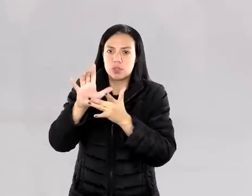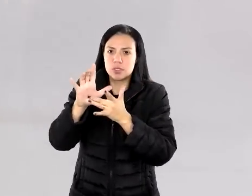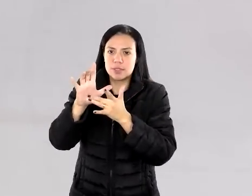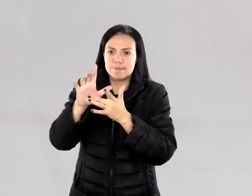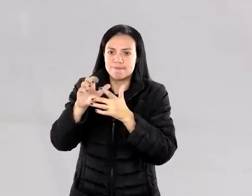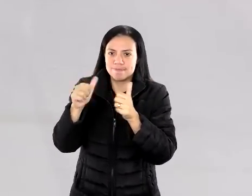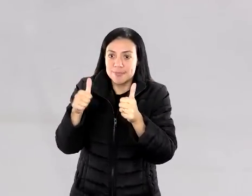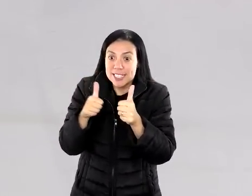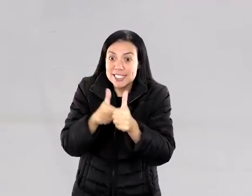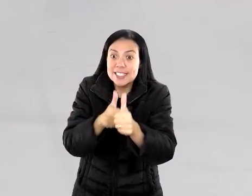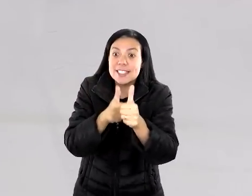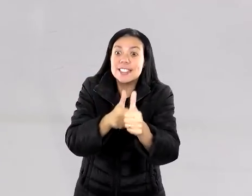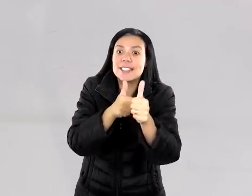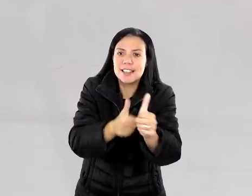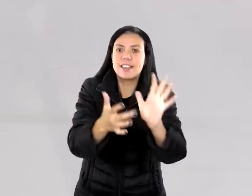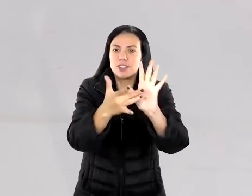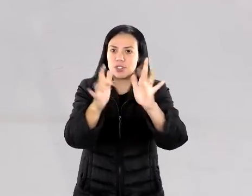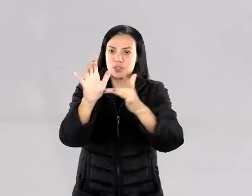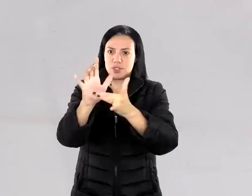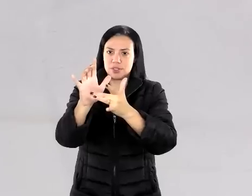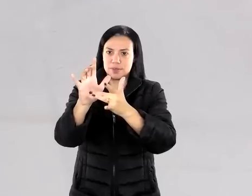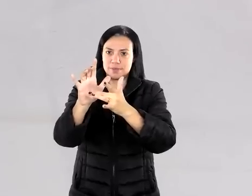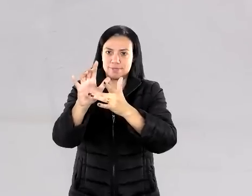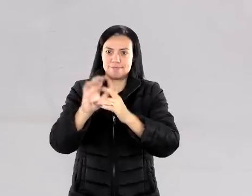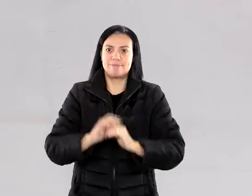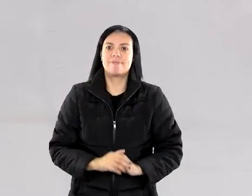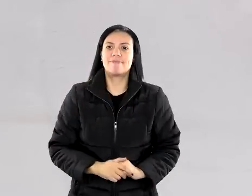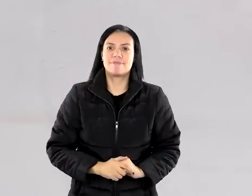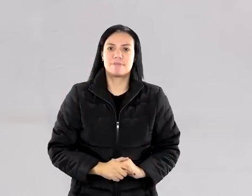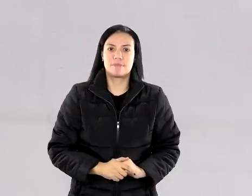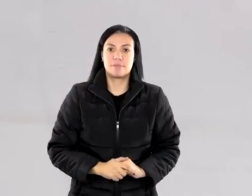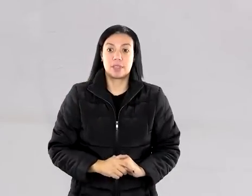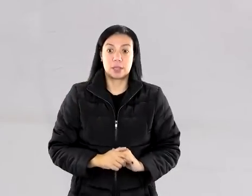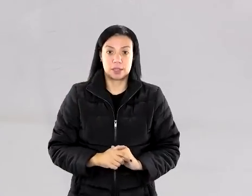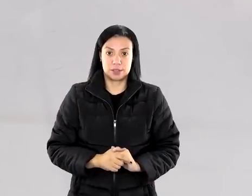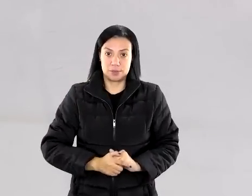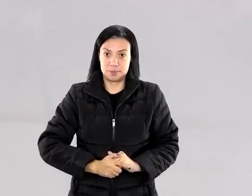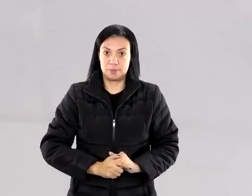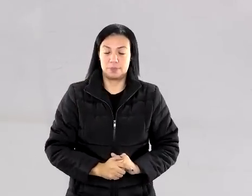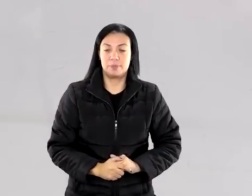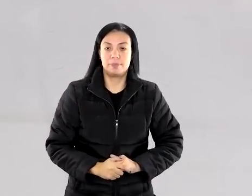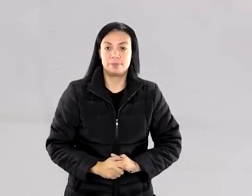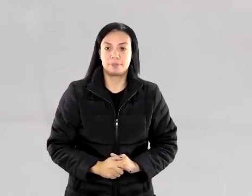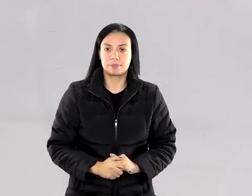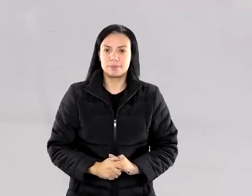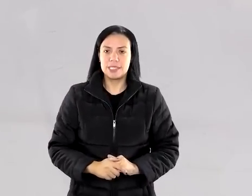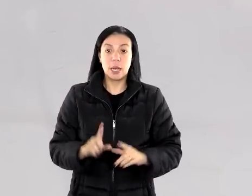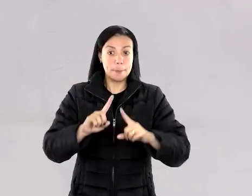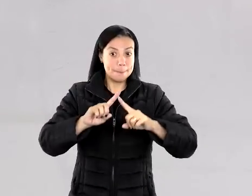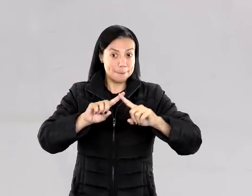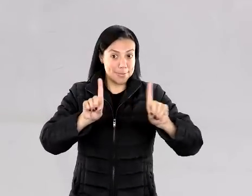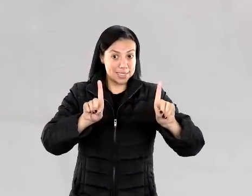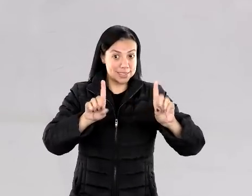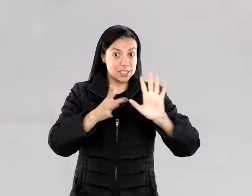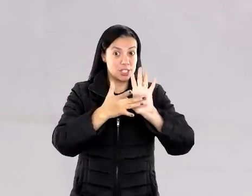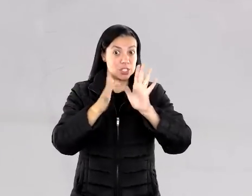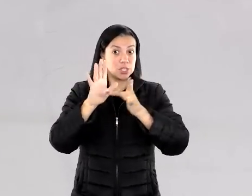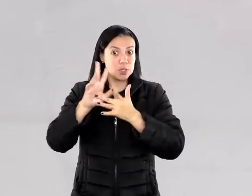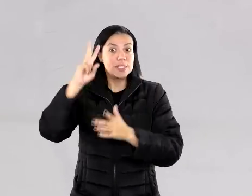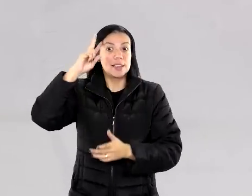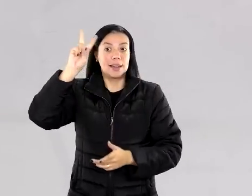Mas Jesus põe no versículo da porta do fundo, departamento de cadastro. Muitos são